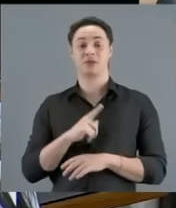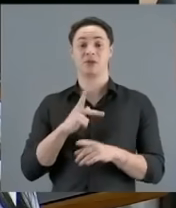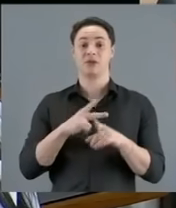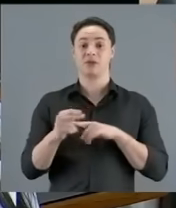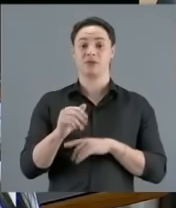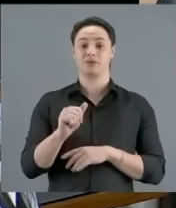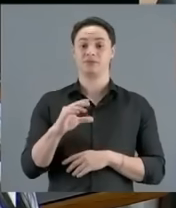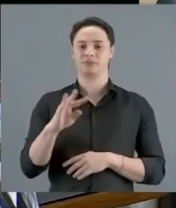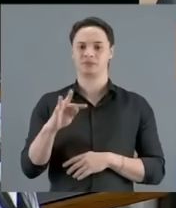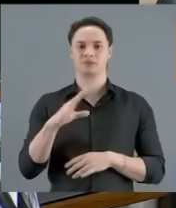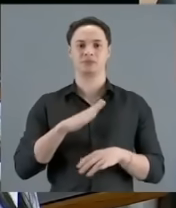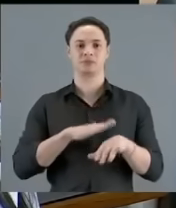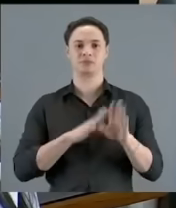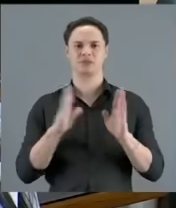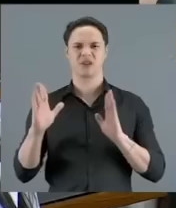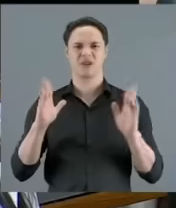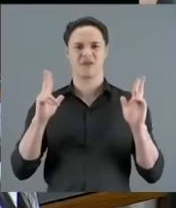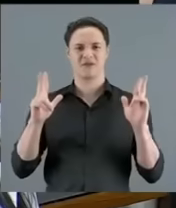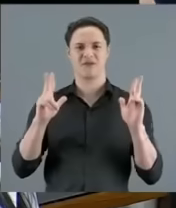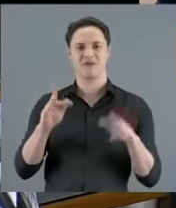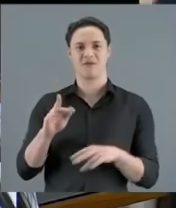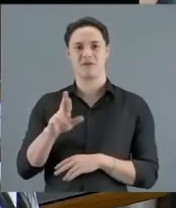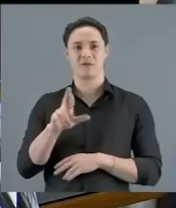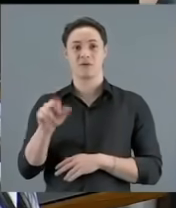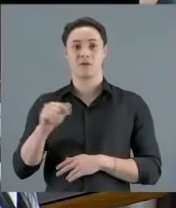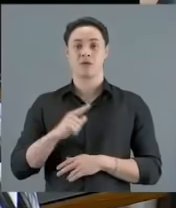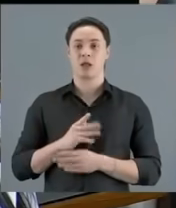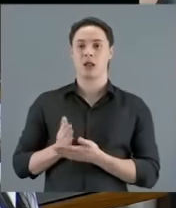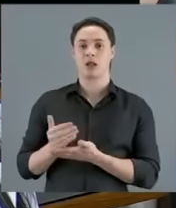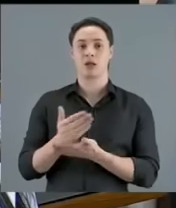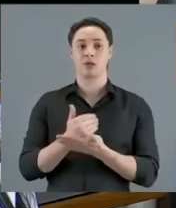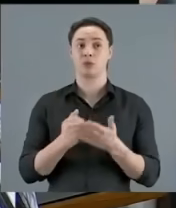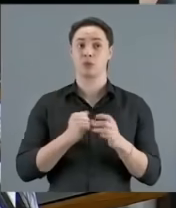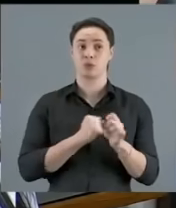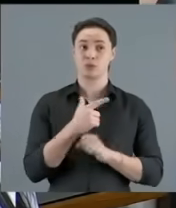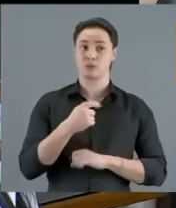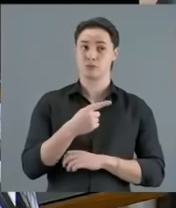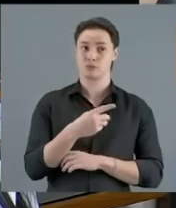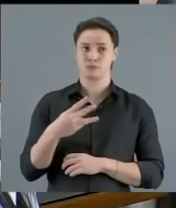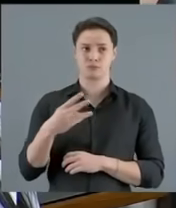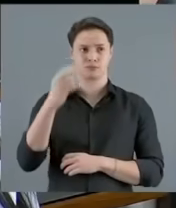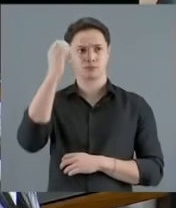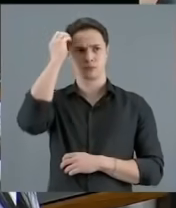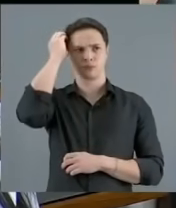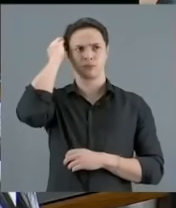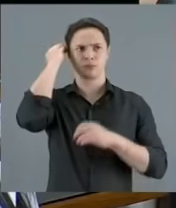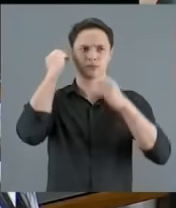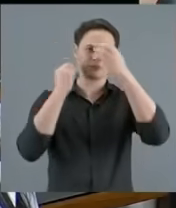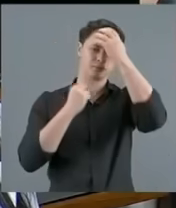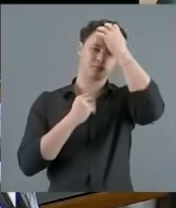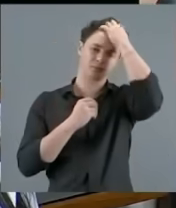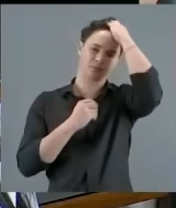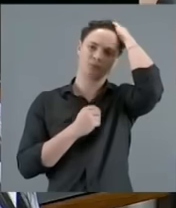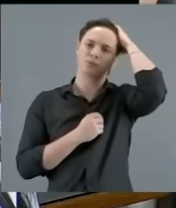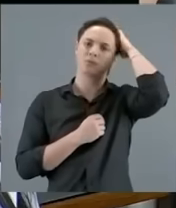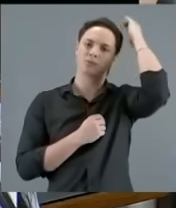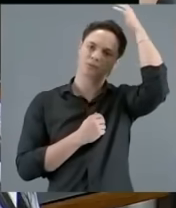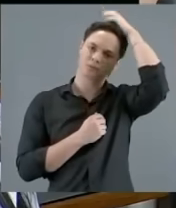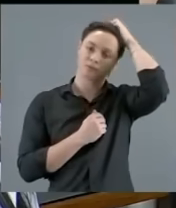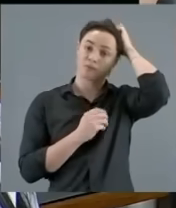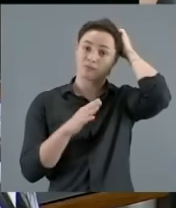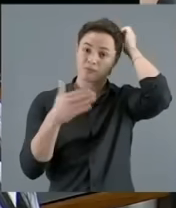CT durante a farra é que explode a arrecadação em 2023. Então, isso são